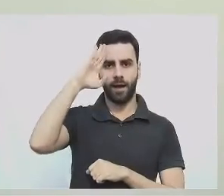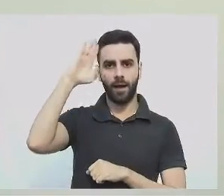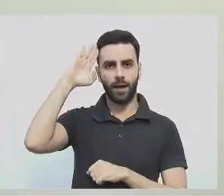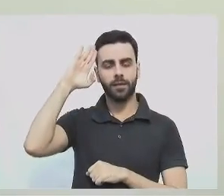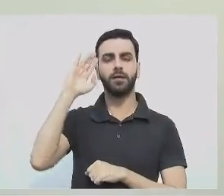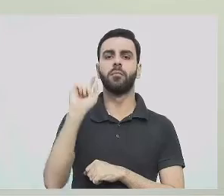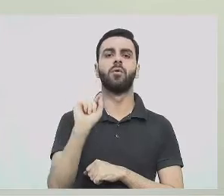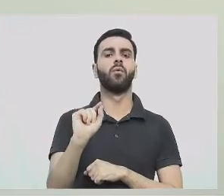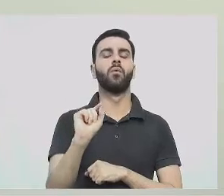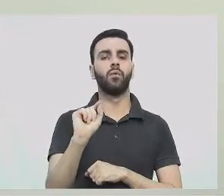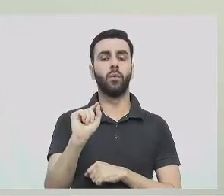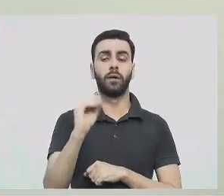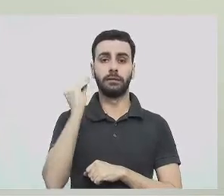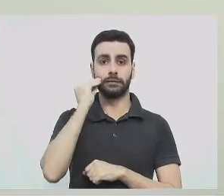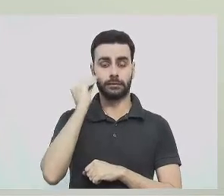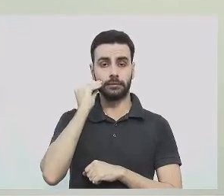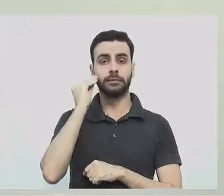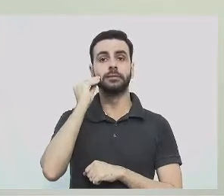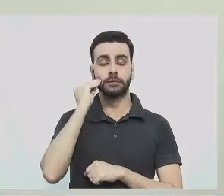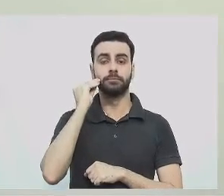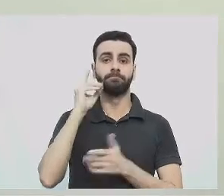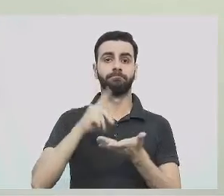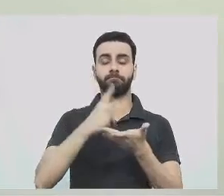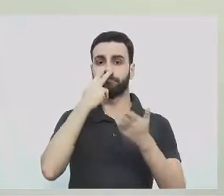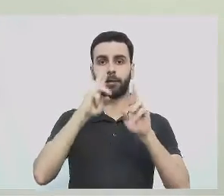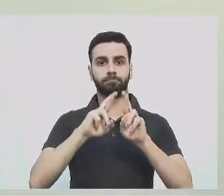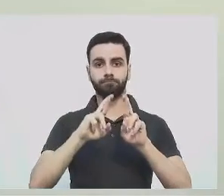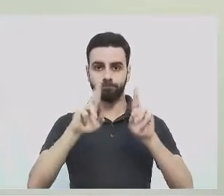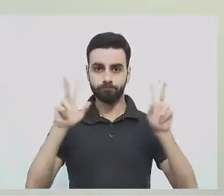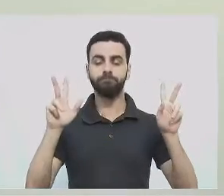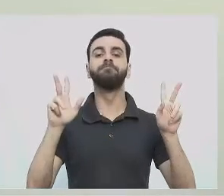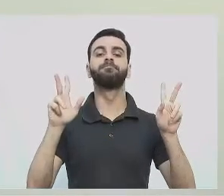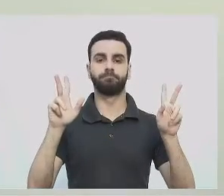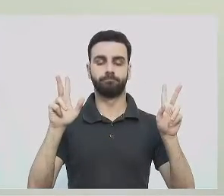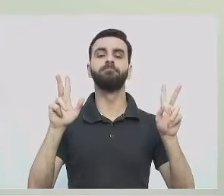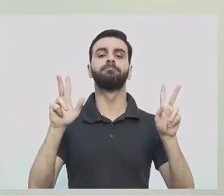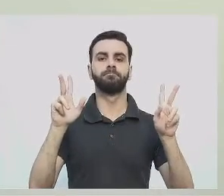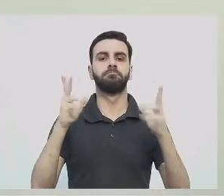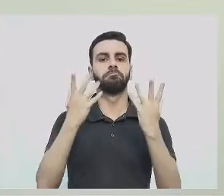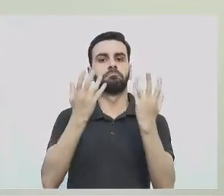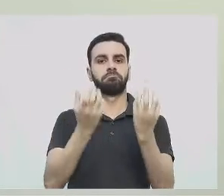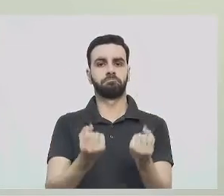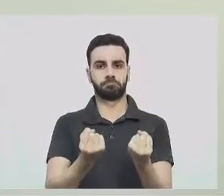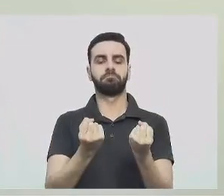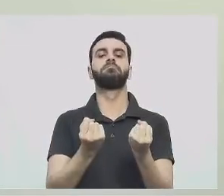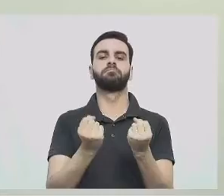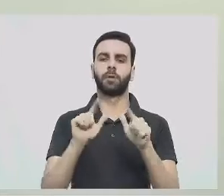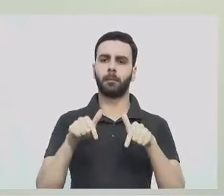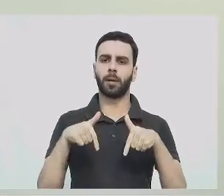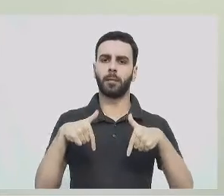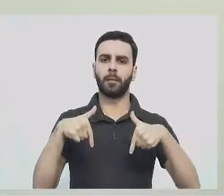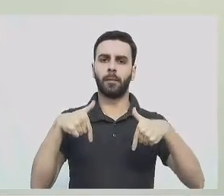forma inicialmente diferenciada, abraçaram essa ideia,